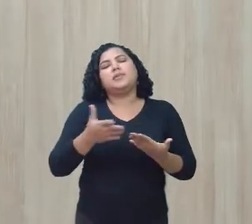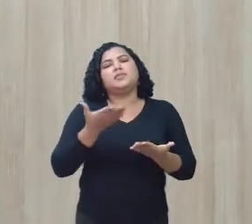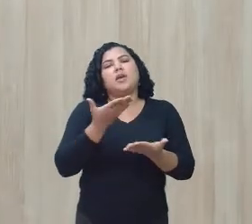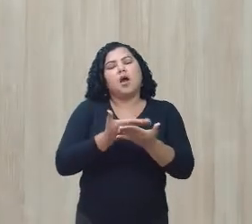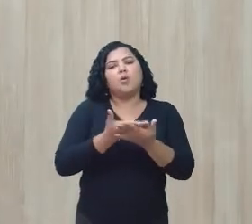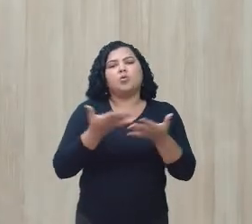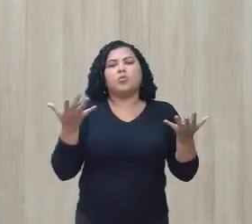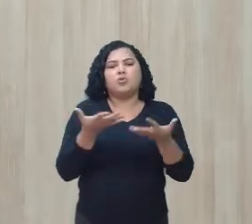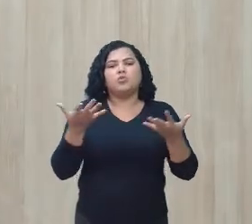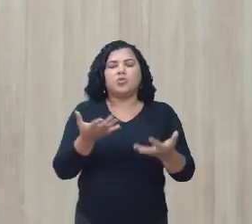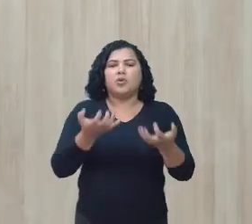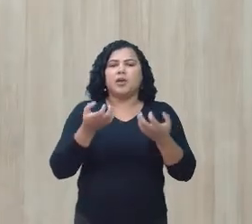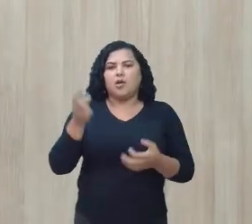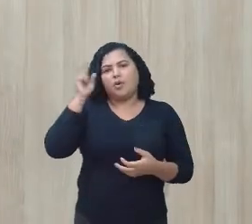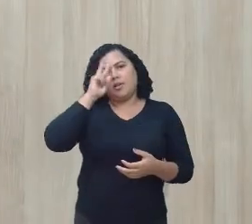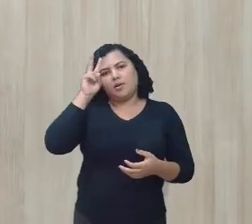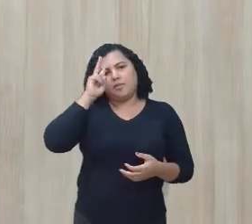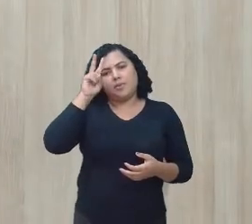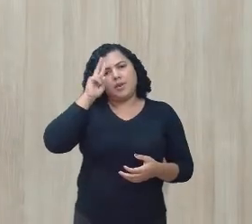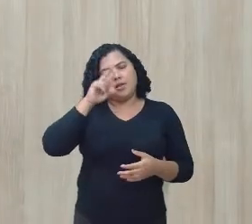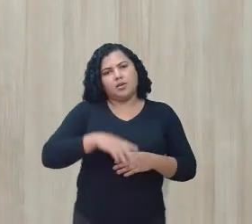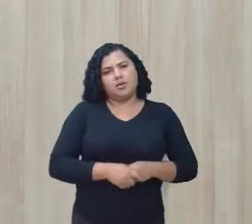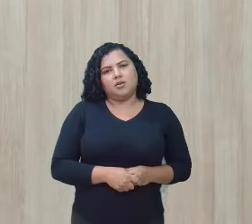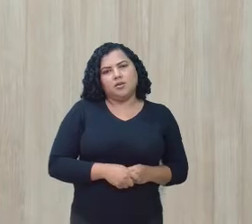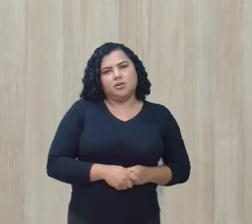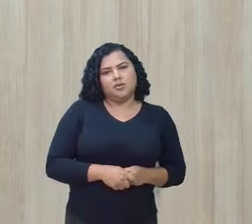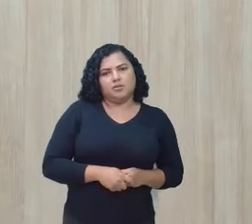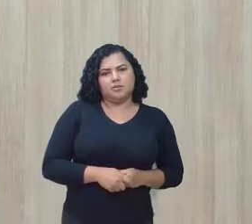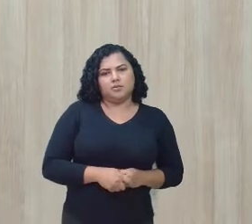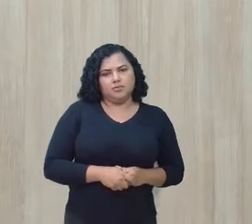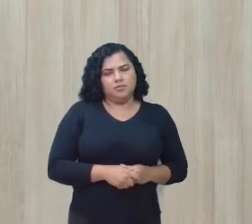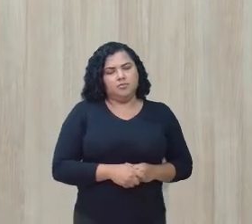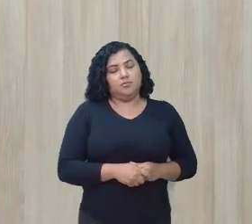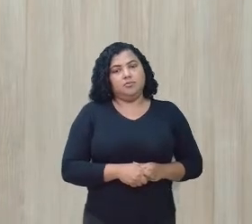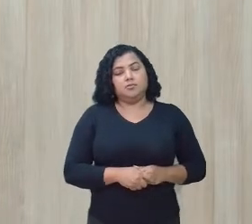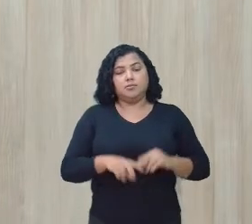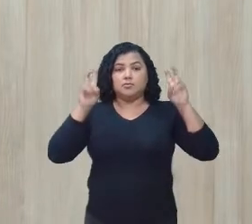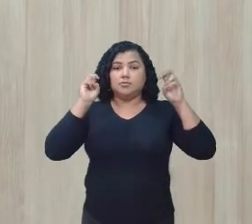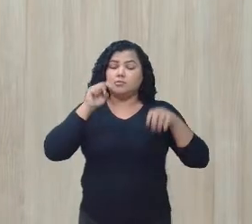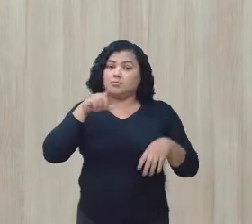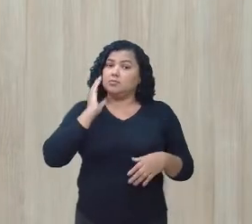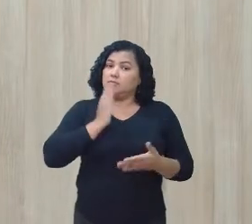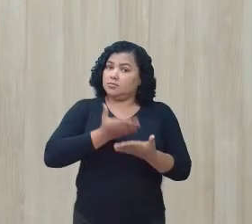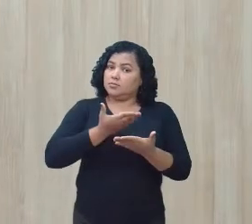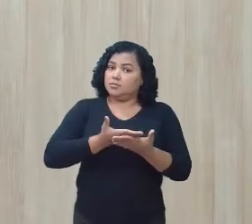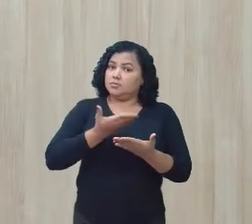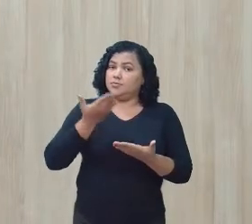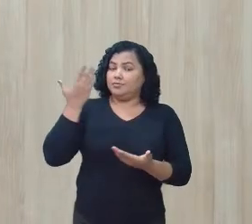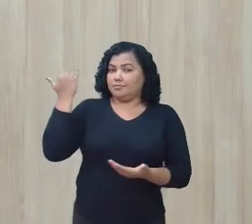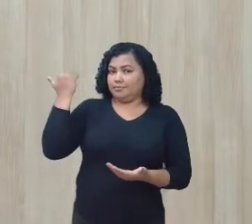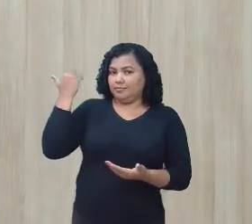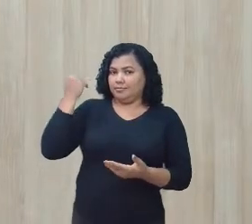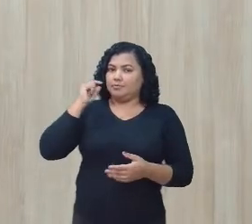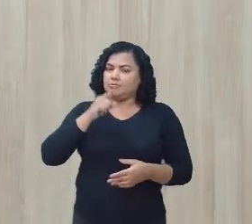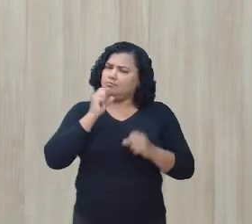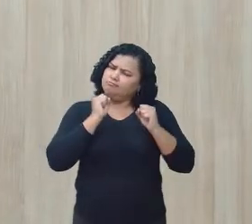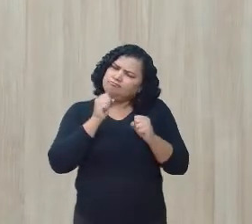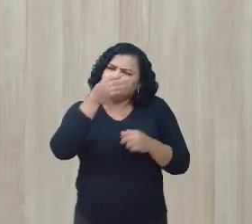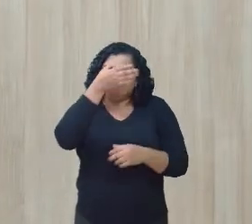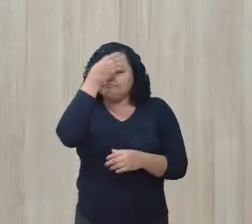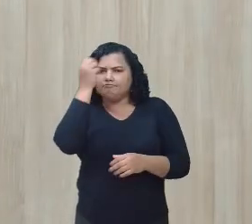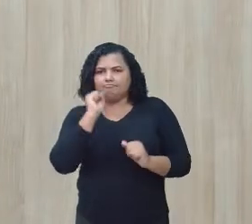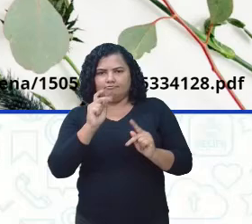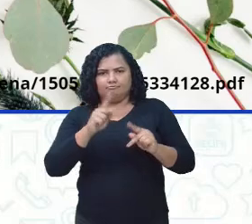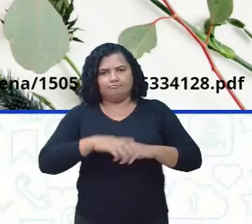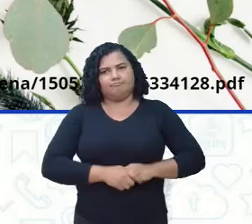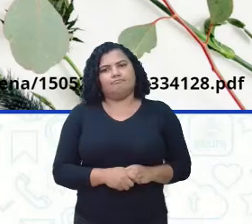de hoje, eu gostaria de relembrar alguns tópicos que vocês já viram nas aulas passadas, mas que vocês podem ter esquecido, tá certo? Então, vamos lá,